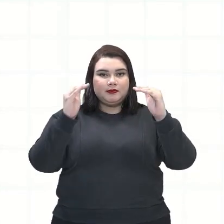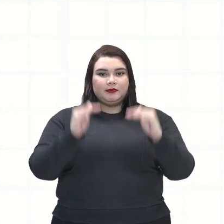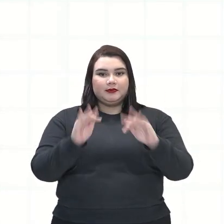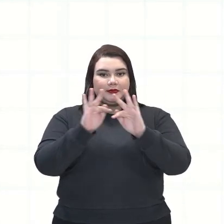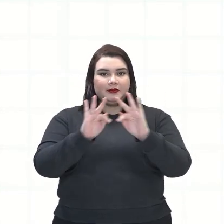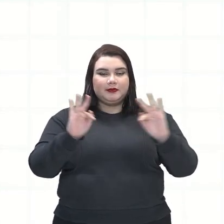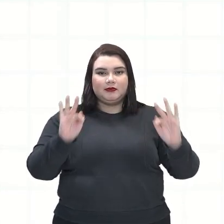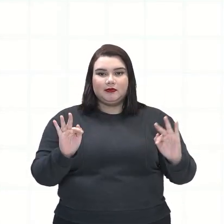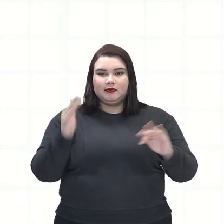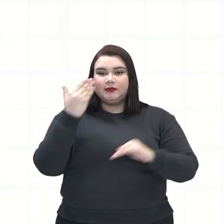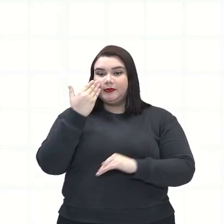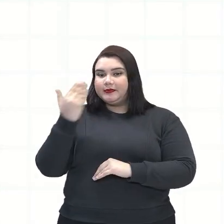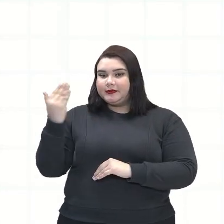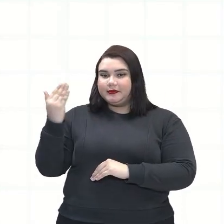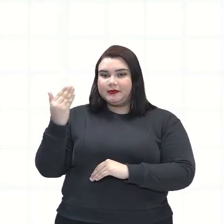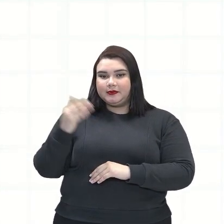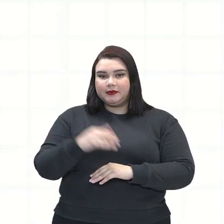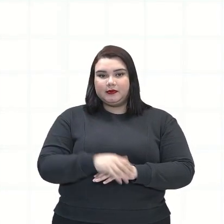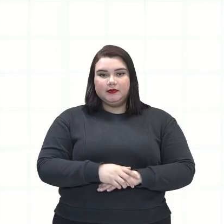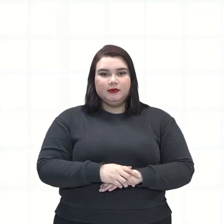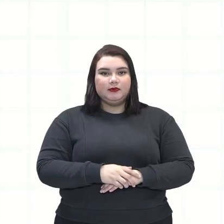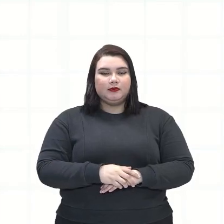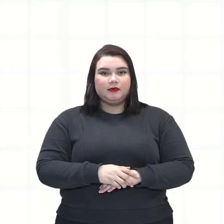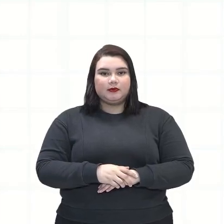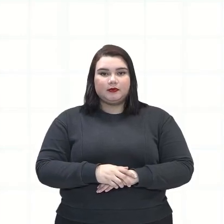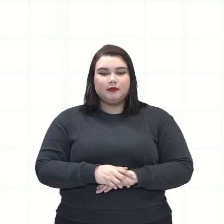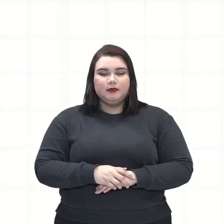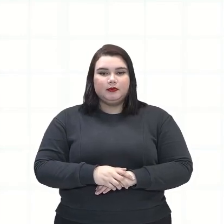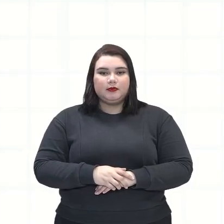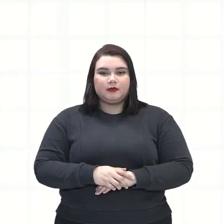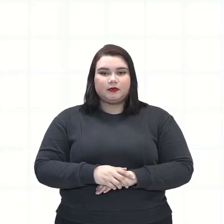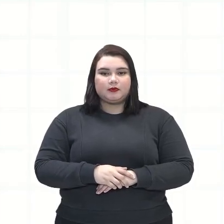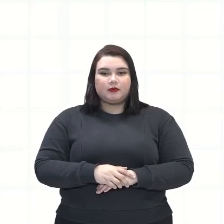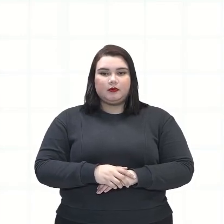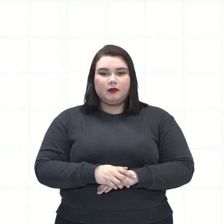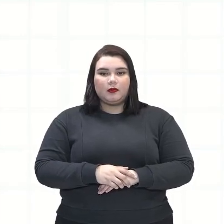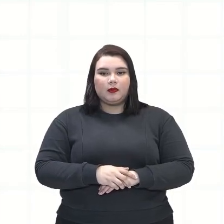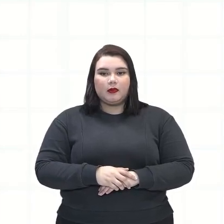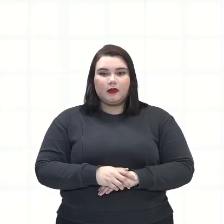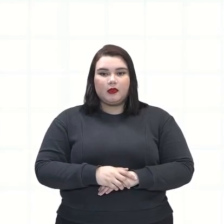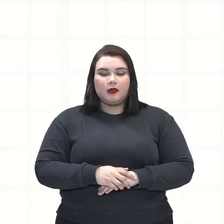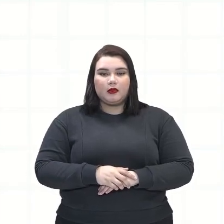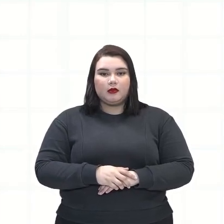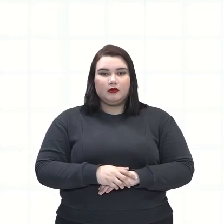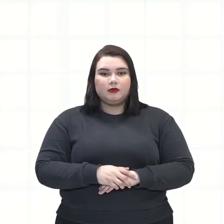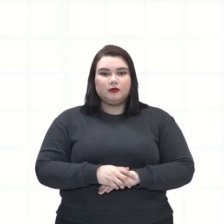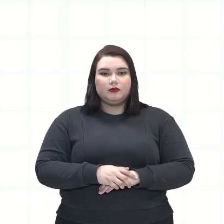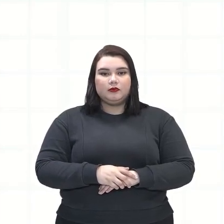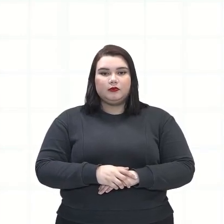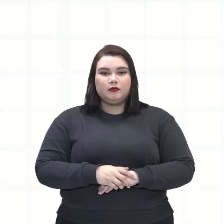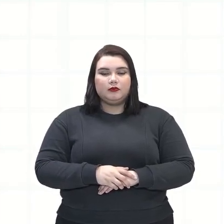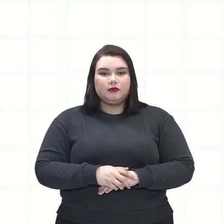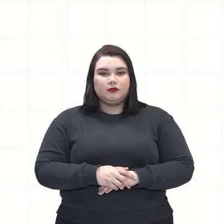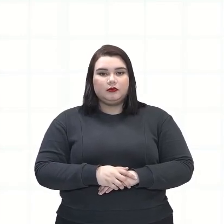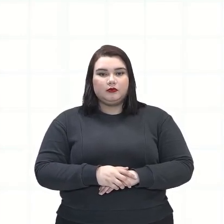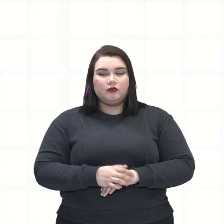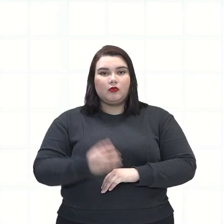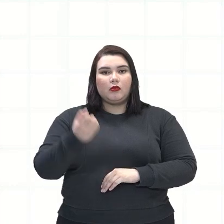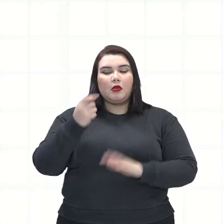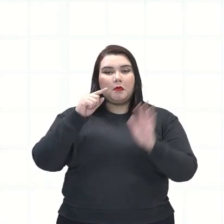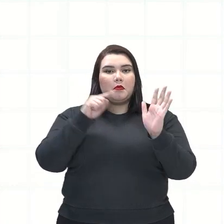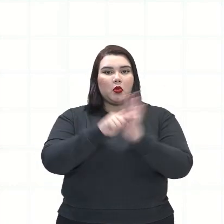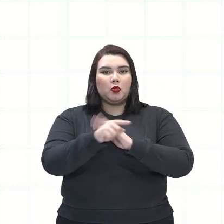pens do you have? How many pens do you have? Quantas